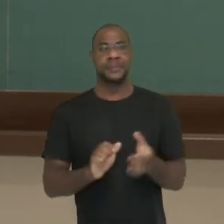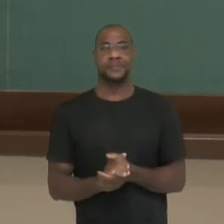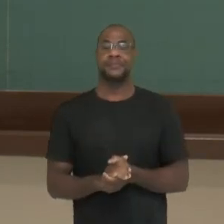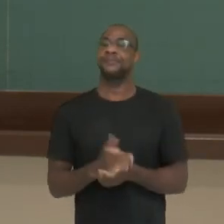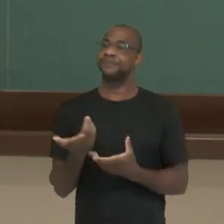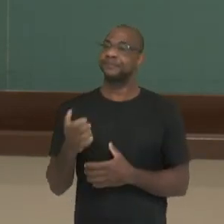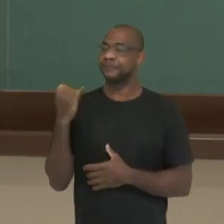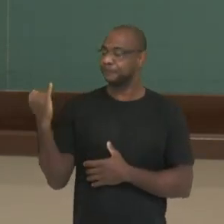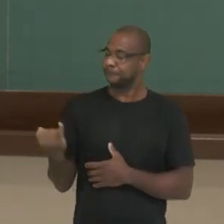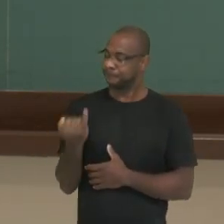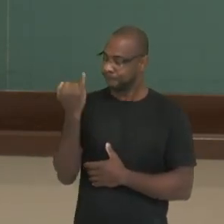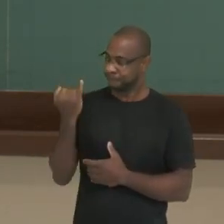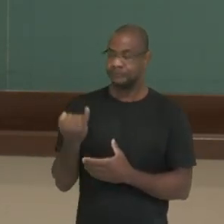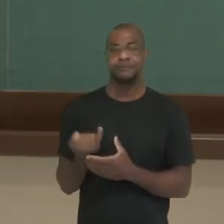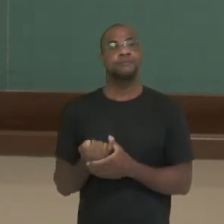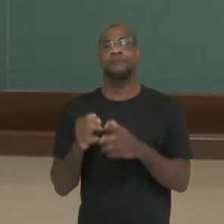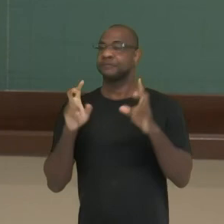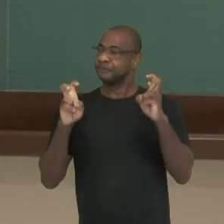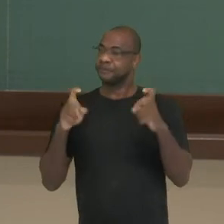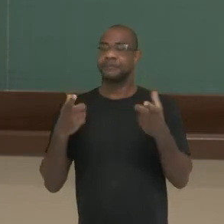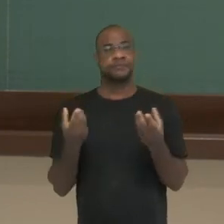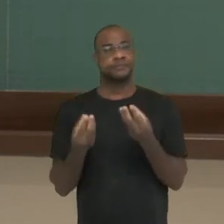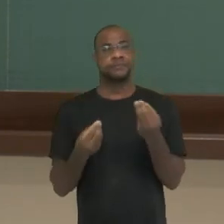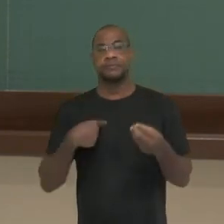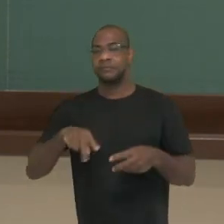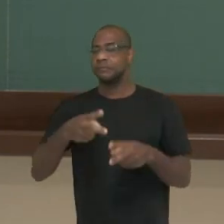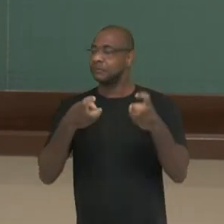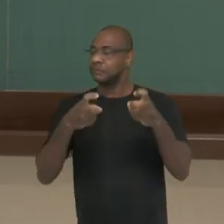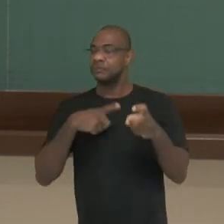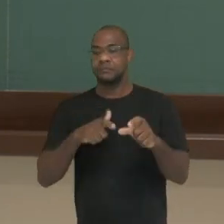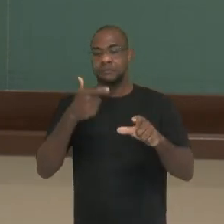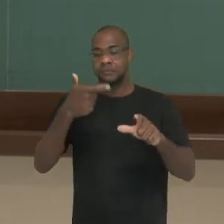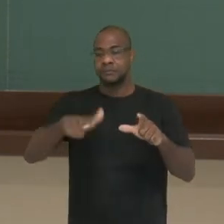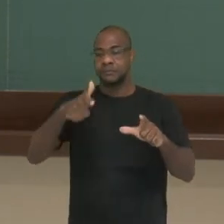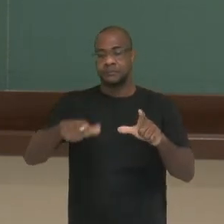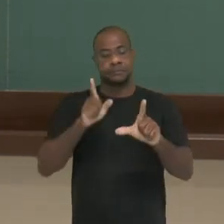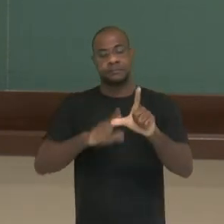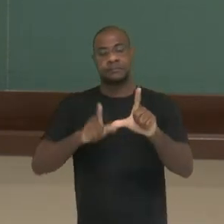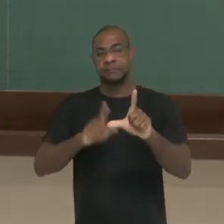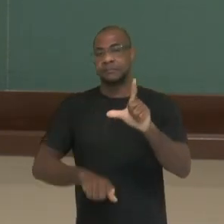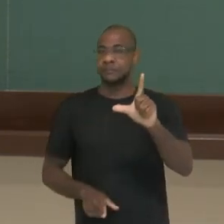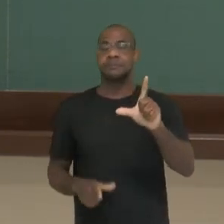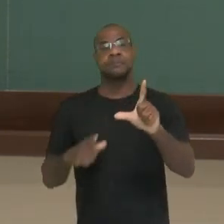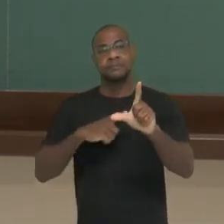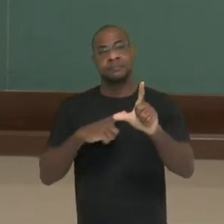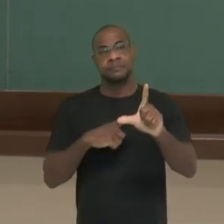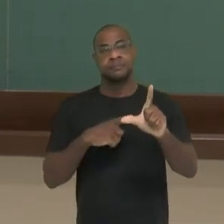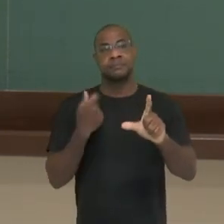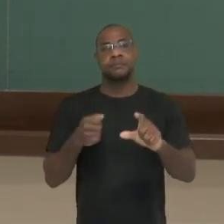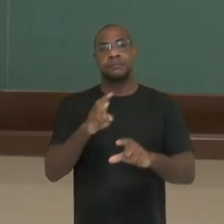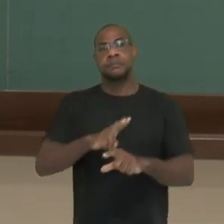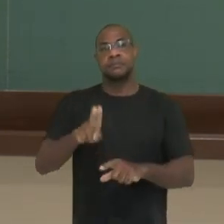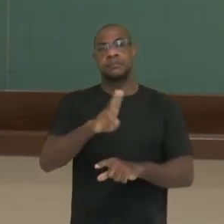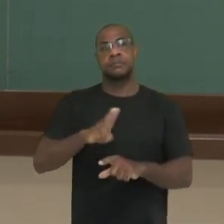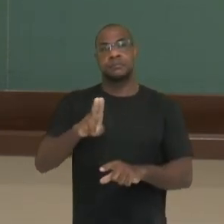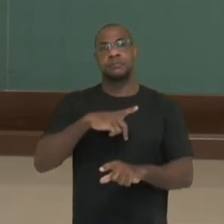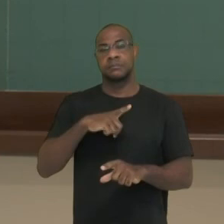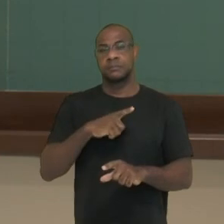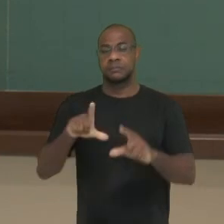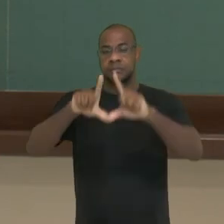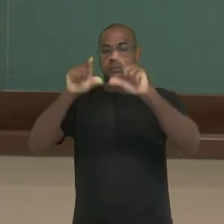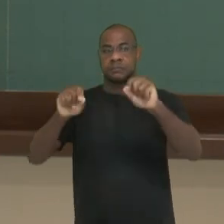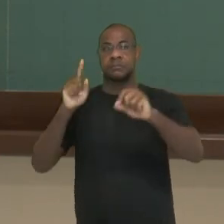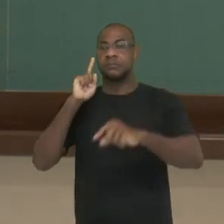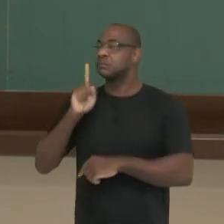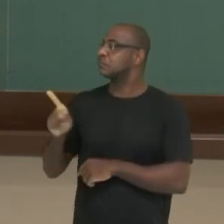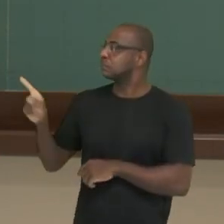esse assunto para que a gente observe que quando eu tenho repetição de letras, eu tenho que usar essa